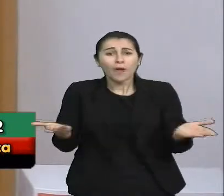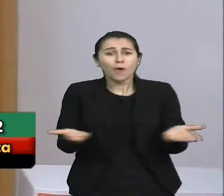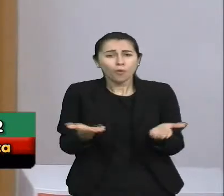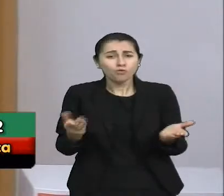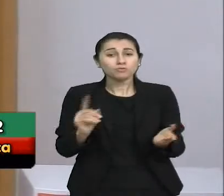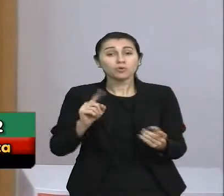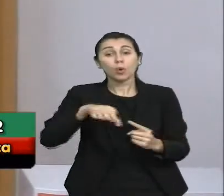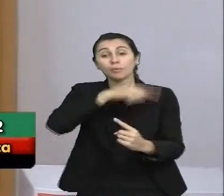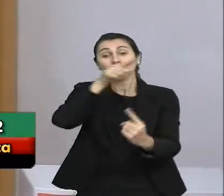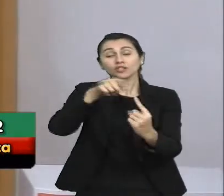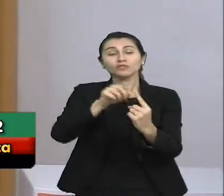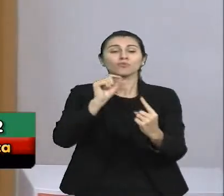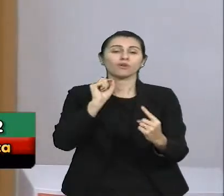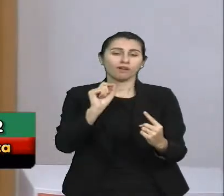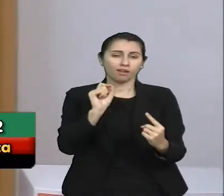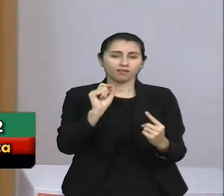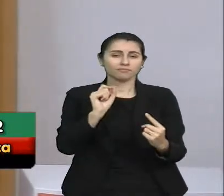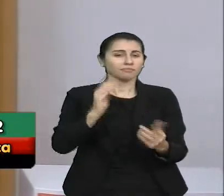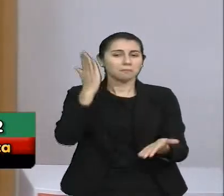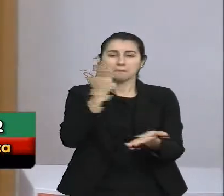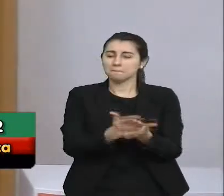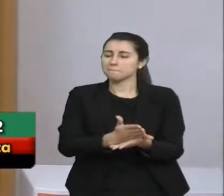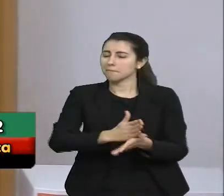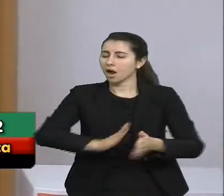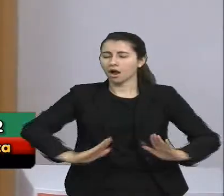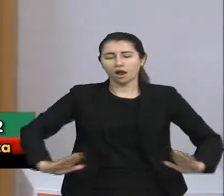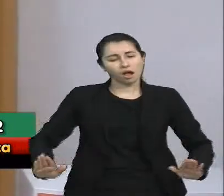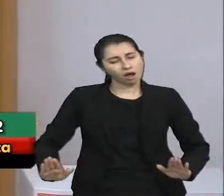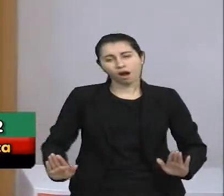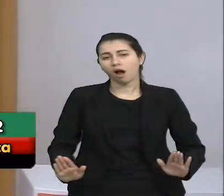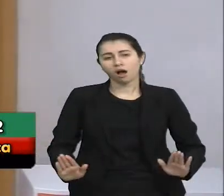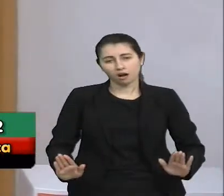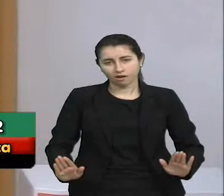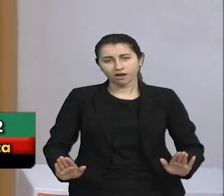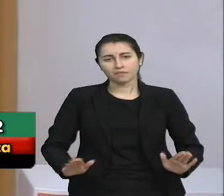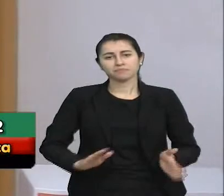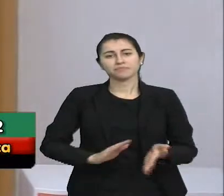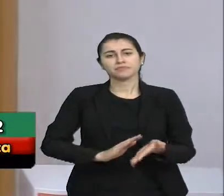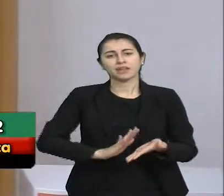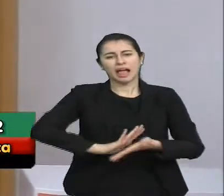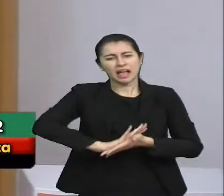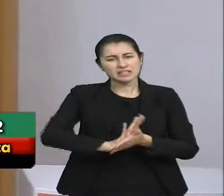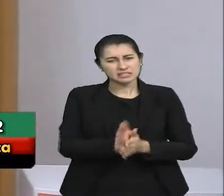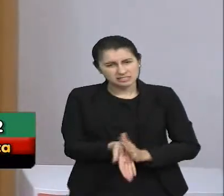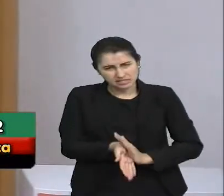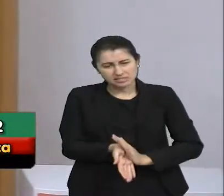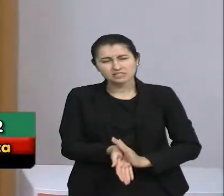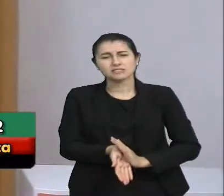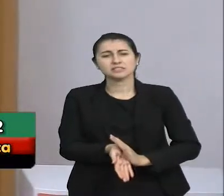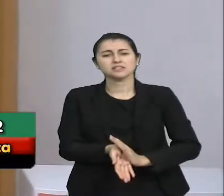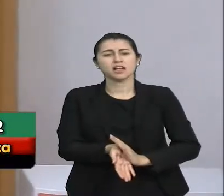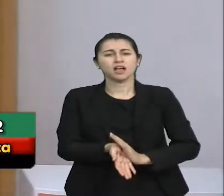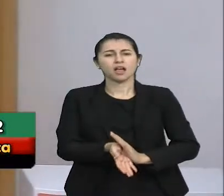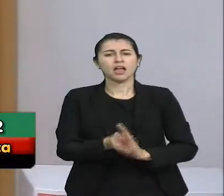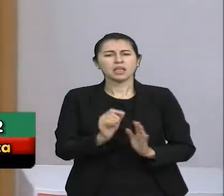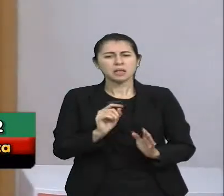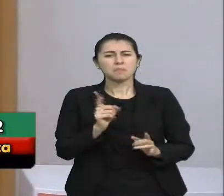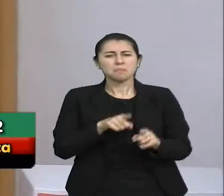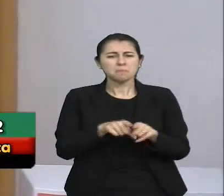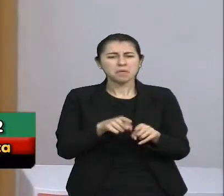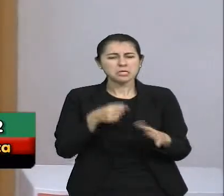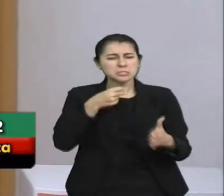objetivo de romper com uma estrutura racista, opressora, e